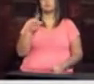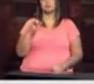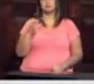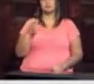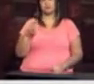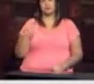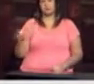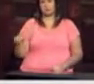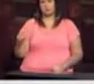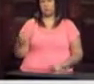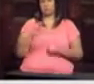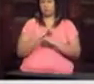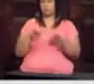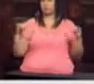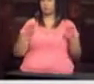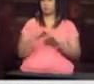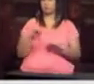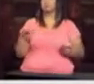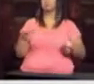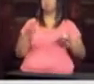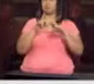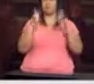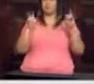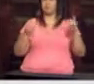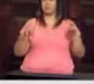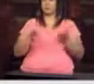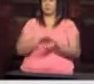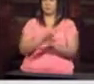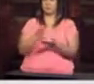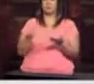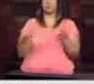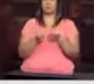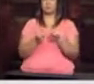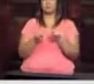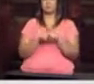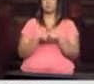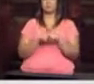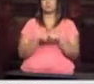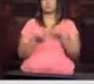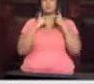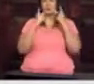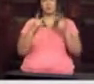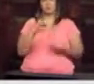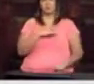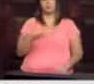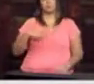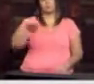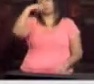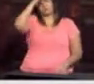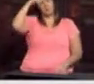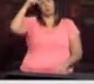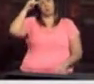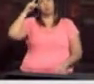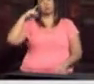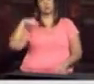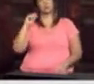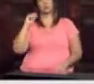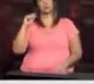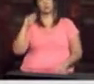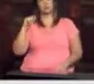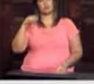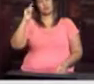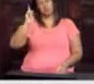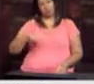os temas colocados, nós poderíamos, por exemplo, discutir a questão da saúde pública, que é de âmbito